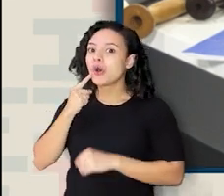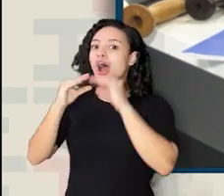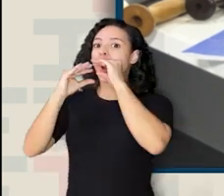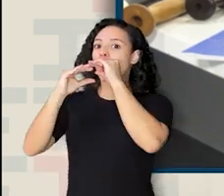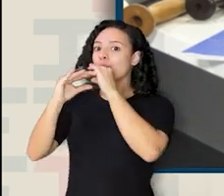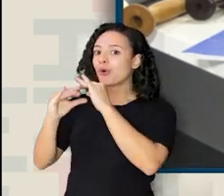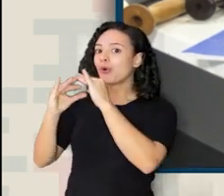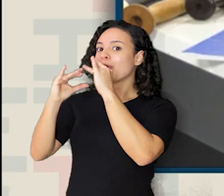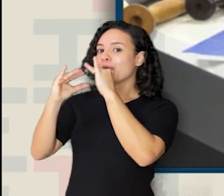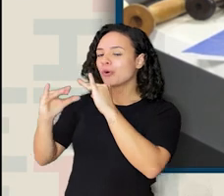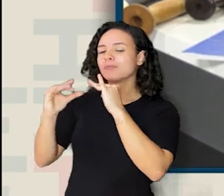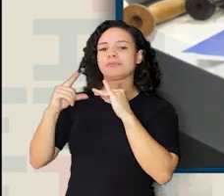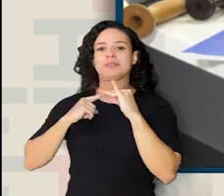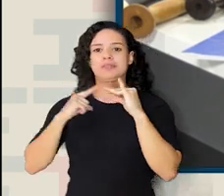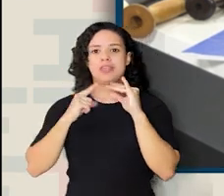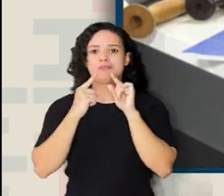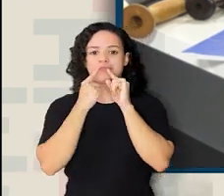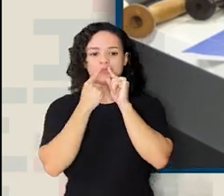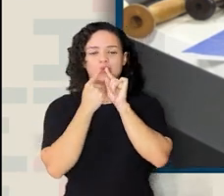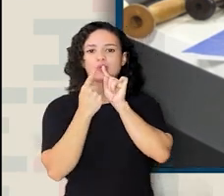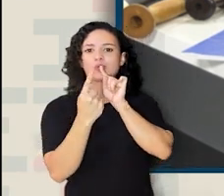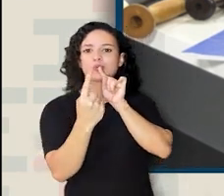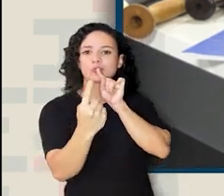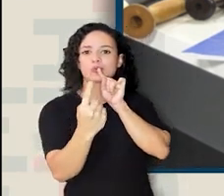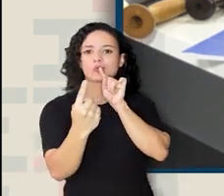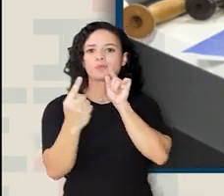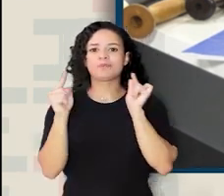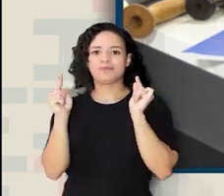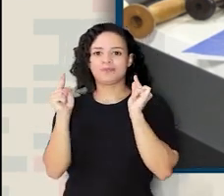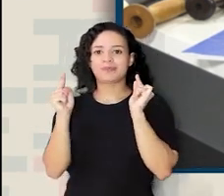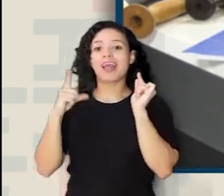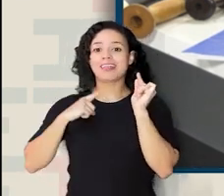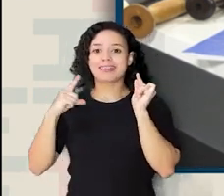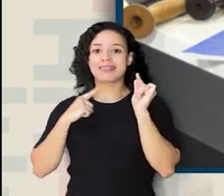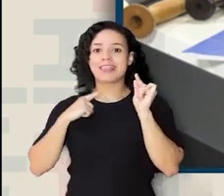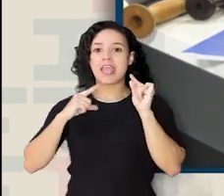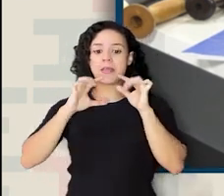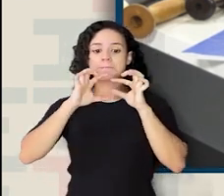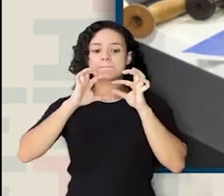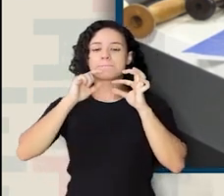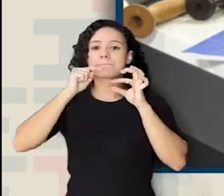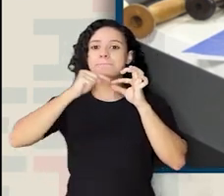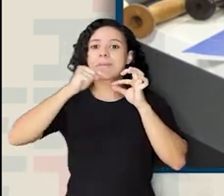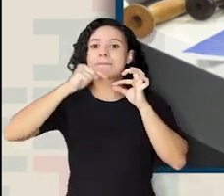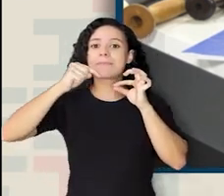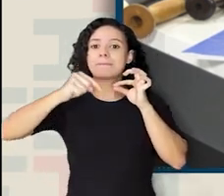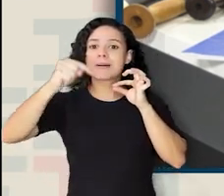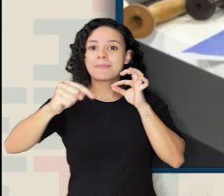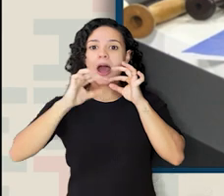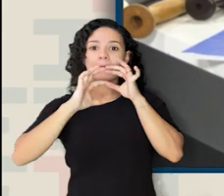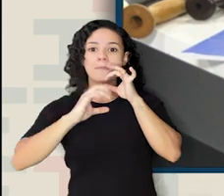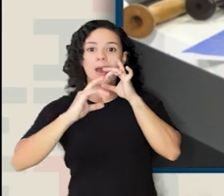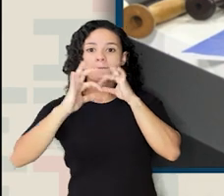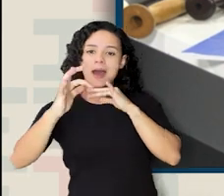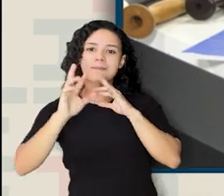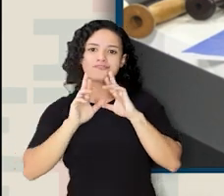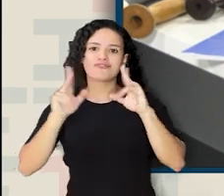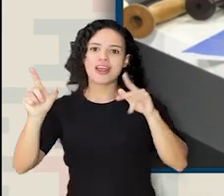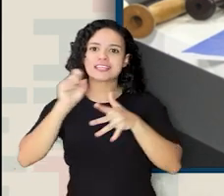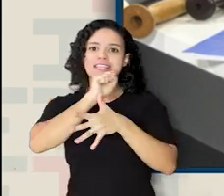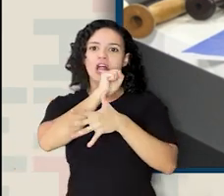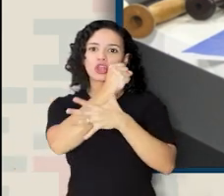eles têm formatos de tubos, eles têm furinhos para fazer a diferença entre as notas e os